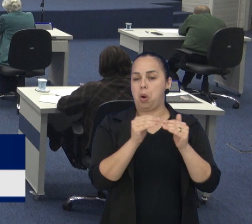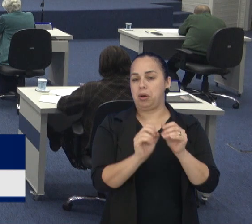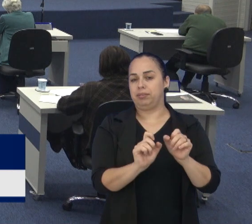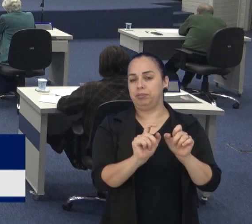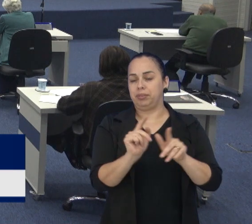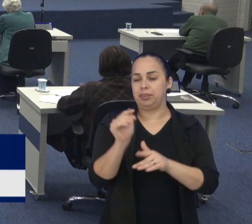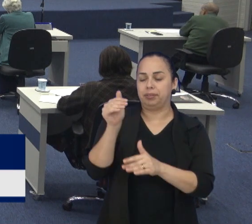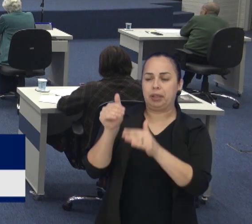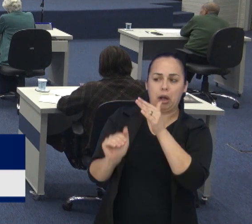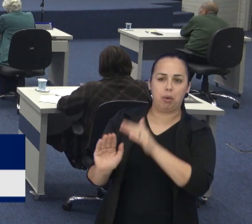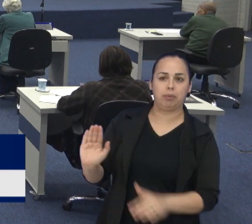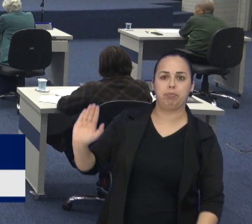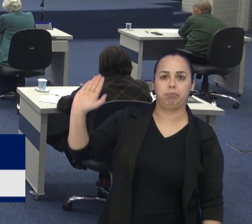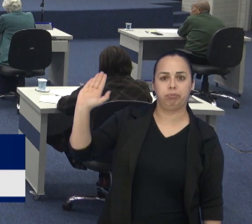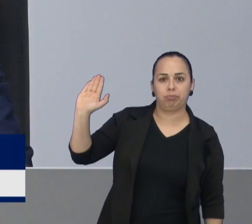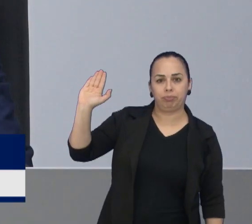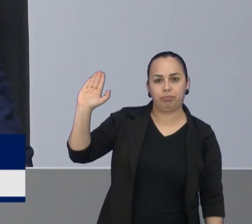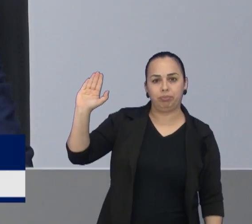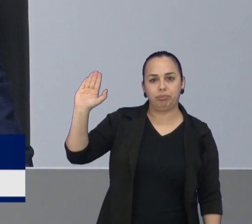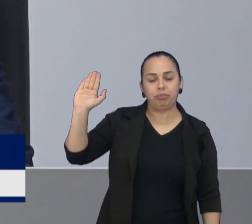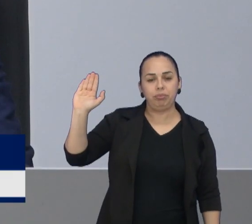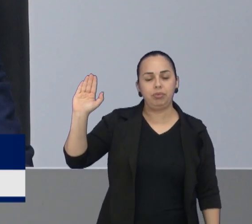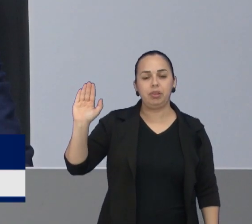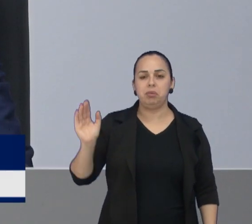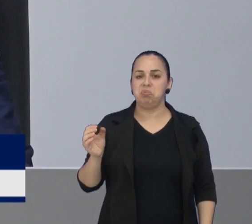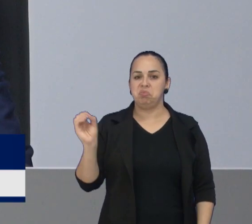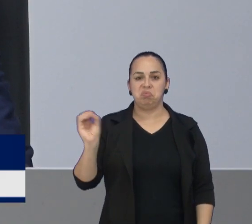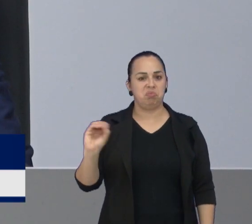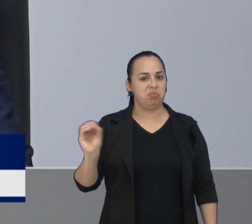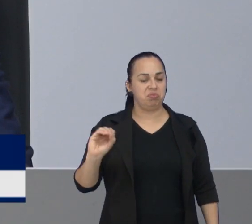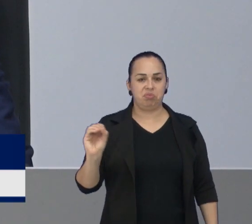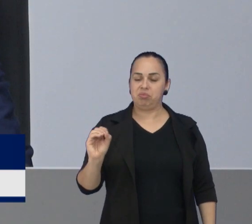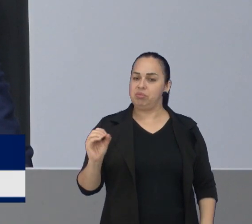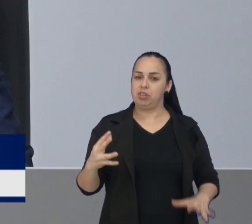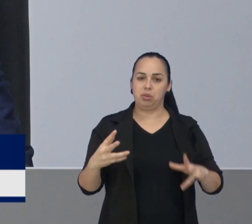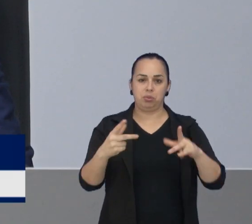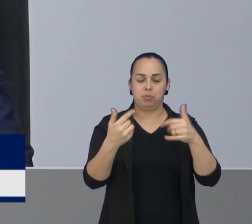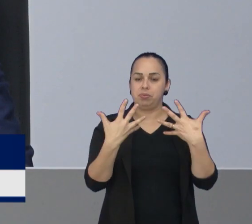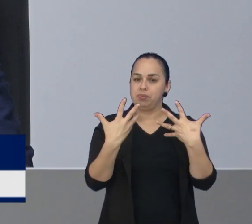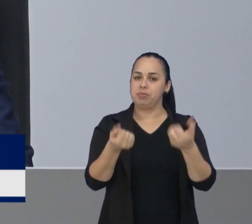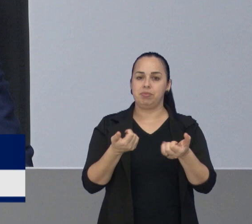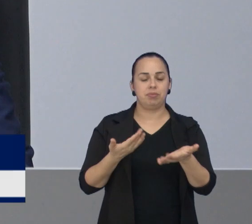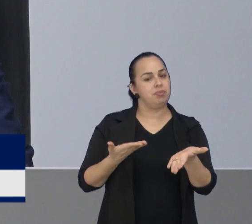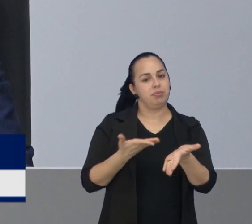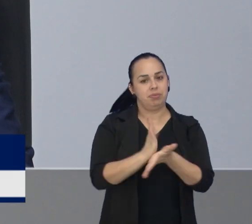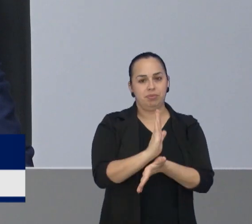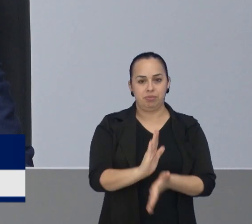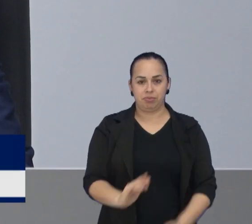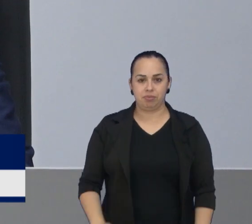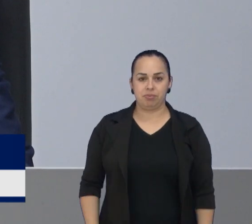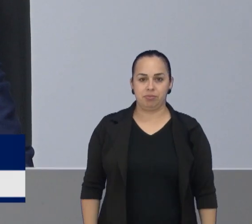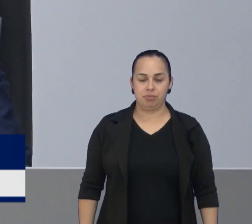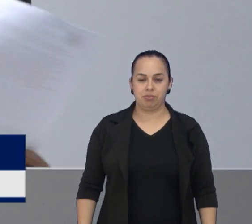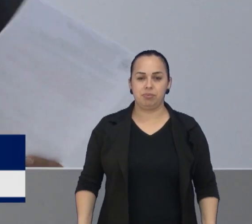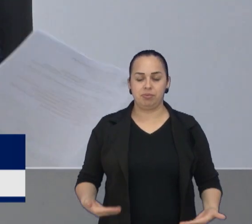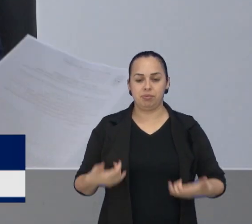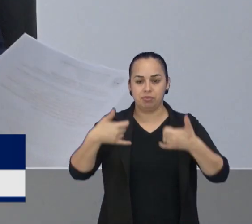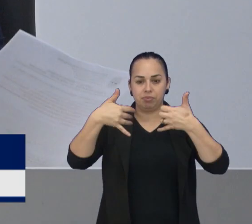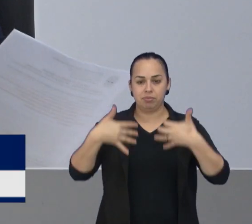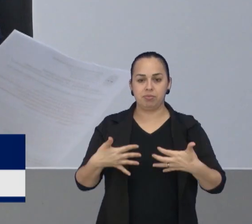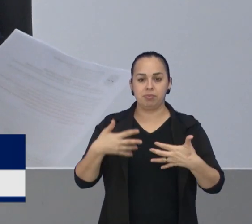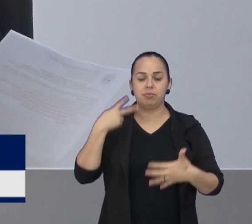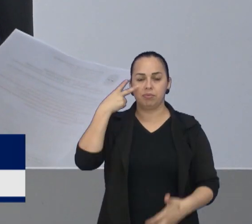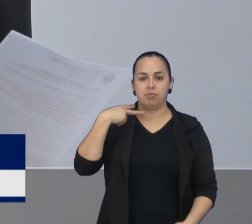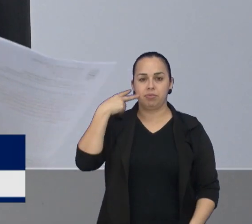como estão, os contrários se manifestem. Nenhum voto contrário, senhor presidente. Sem nenhum voto contrário, está aprovado por unanimidade. Justificativa de